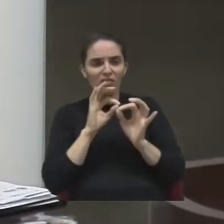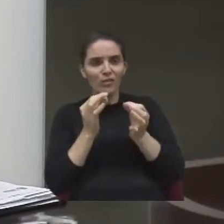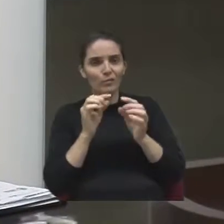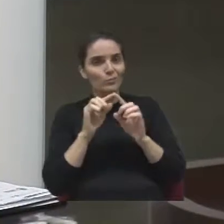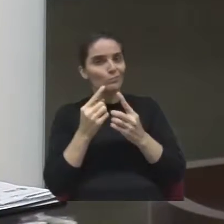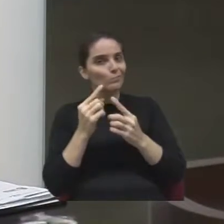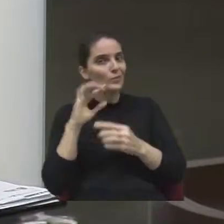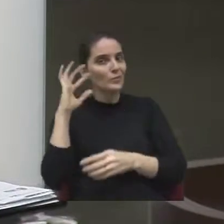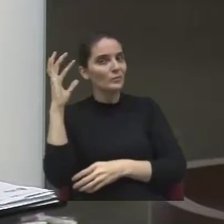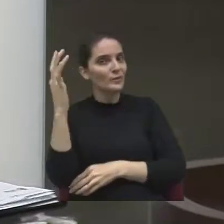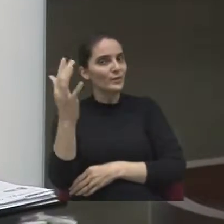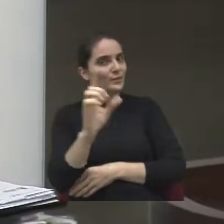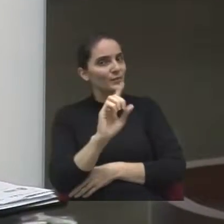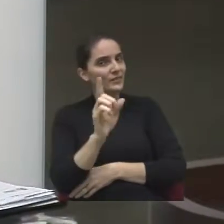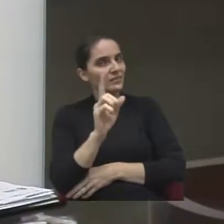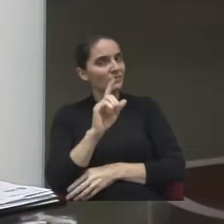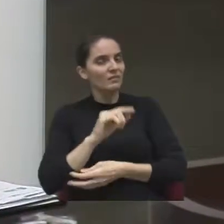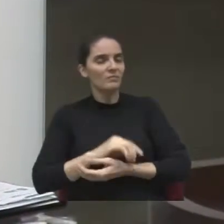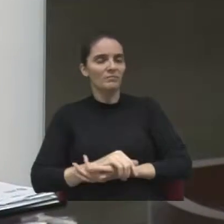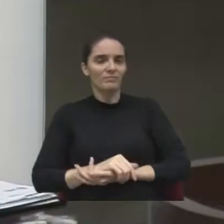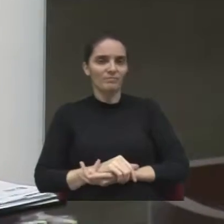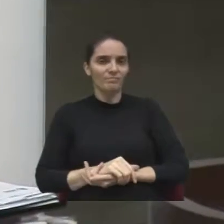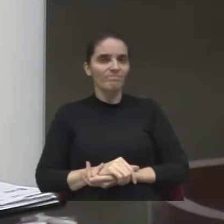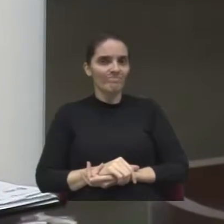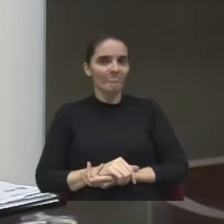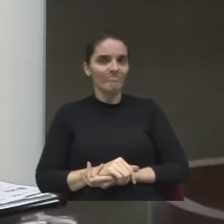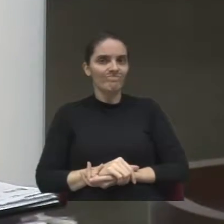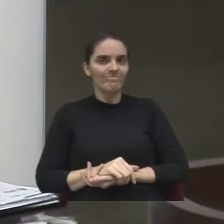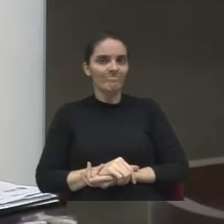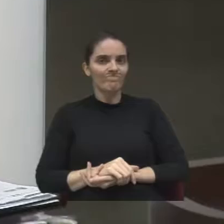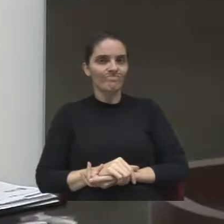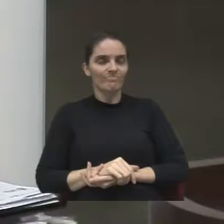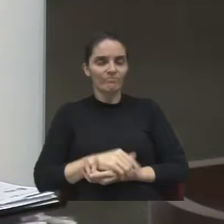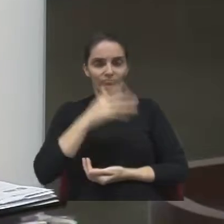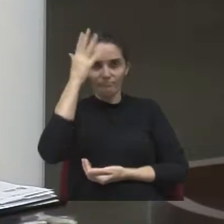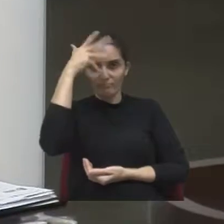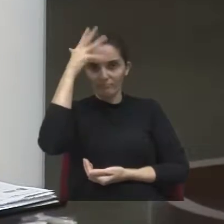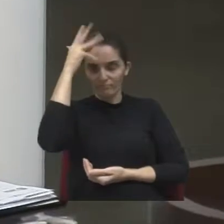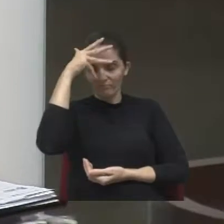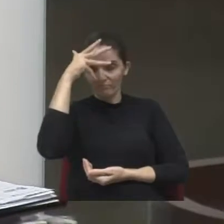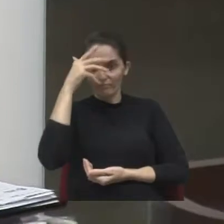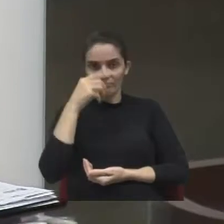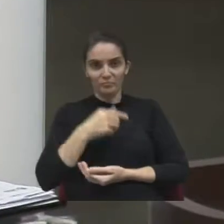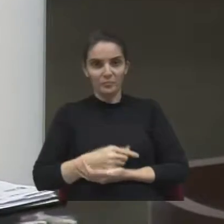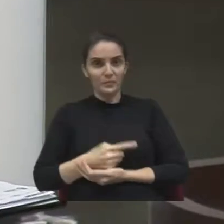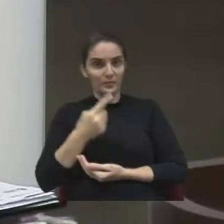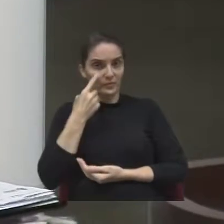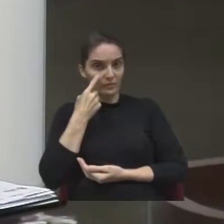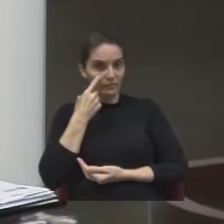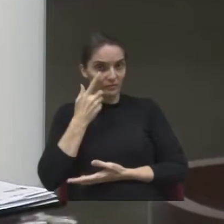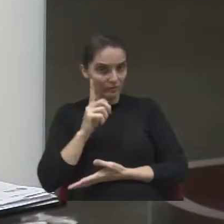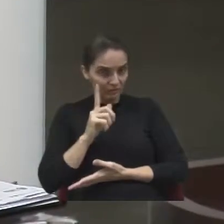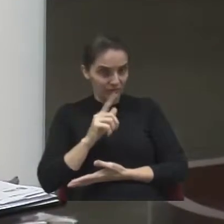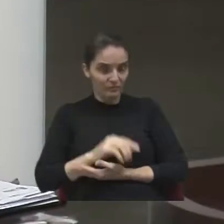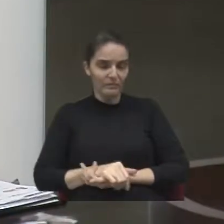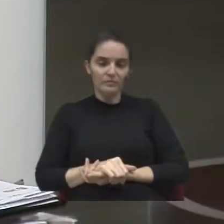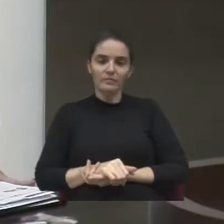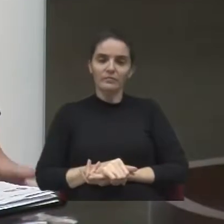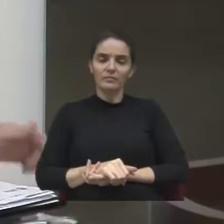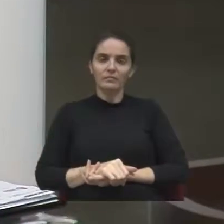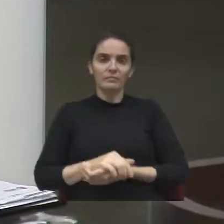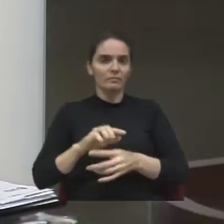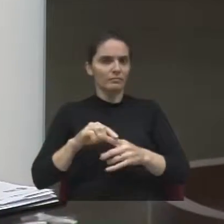seja. E o que mais me doeu, embora eu não seja aqui a maior defensora da